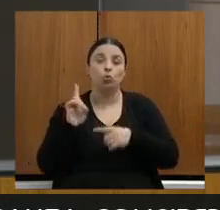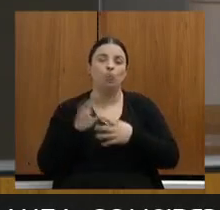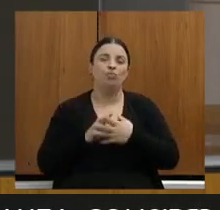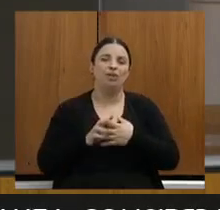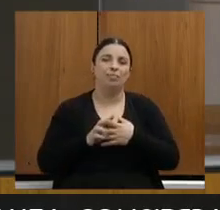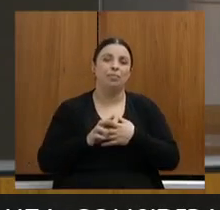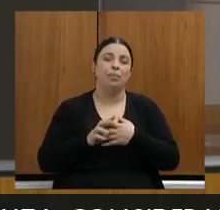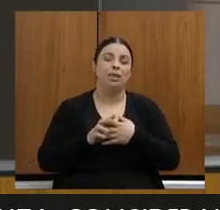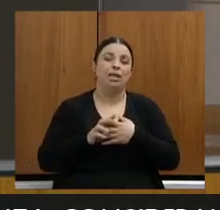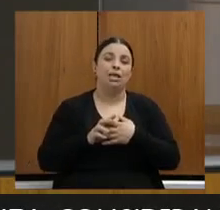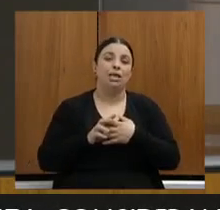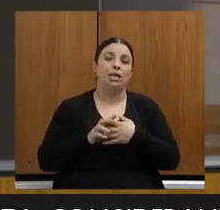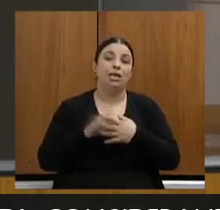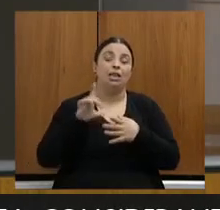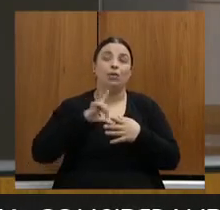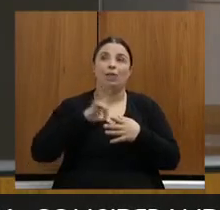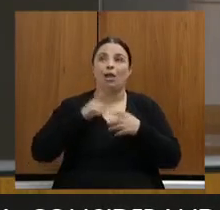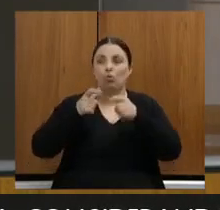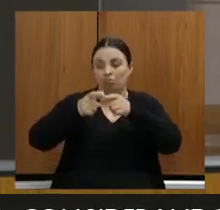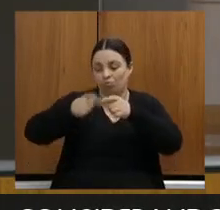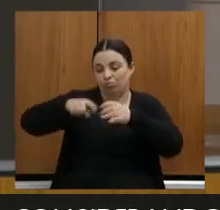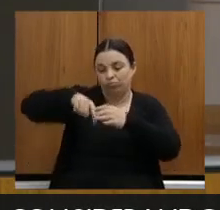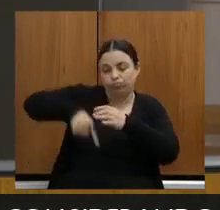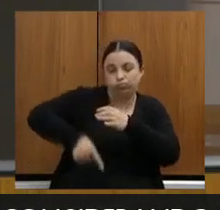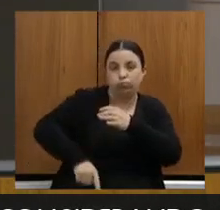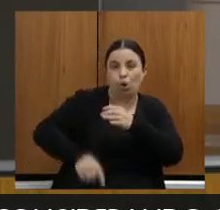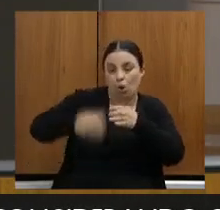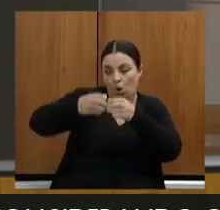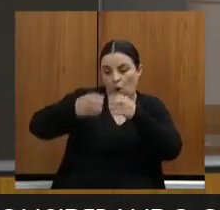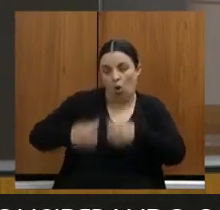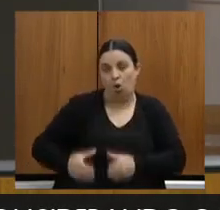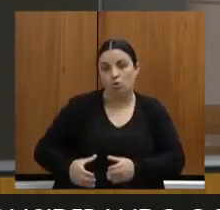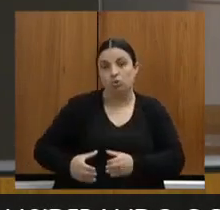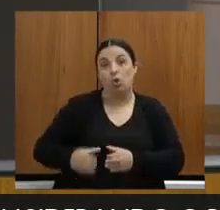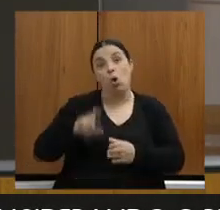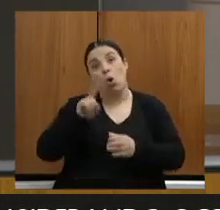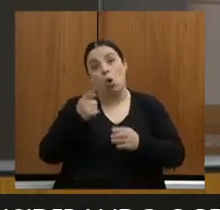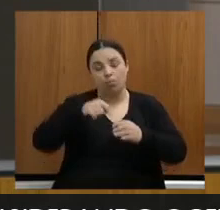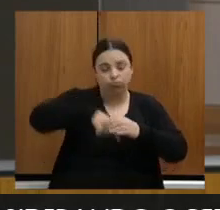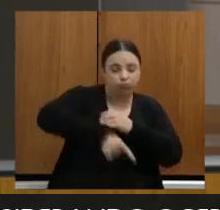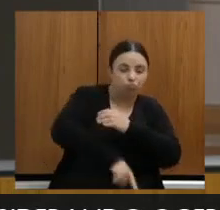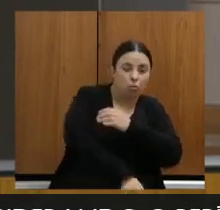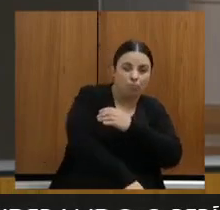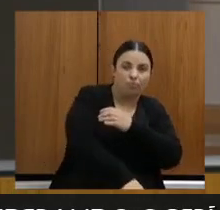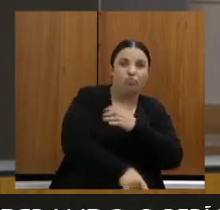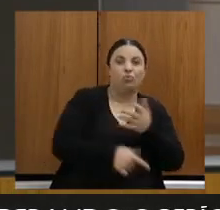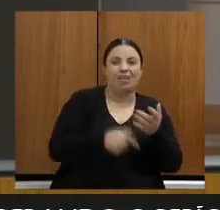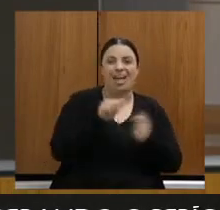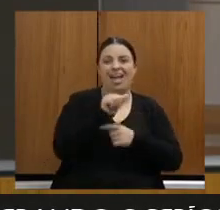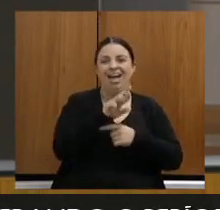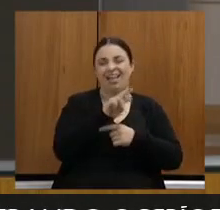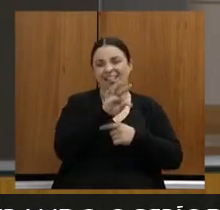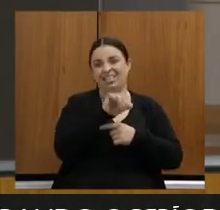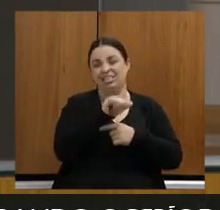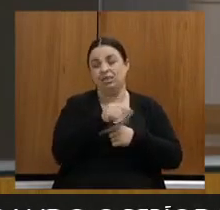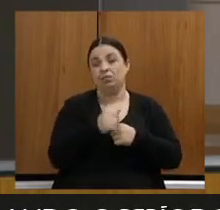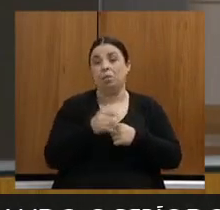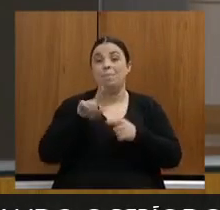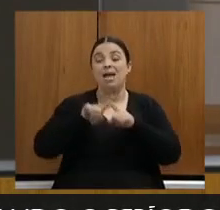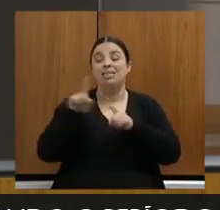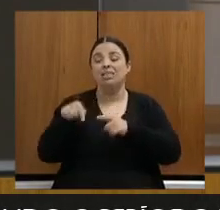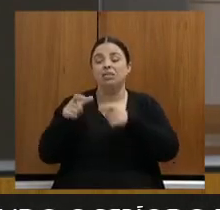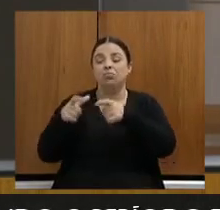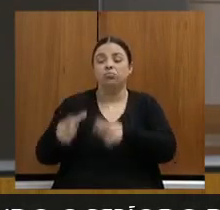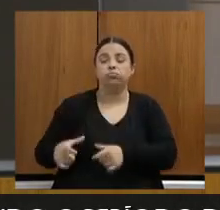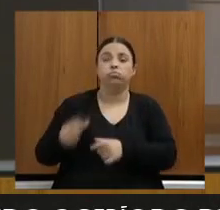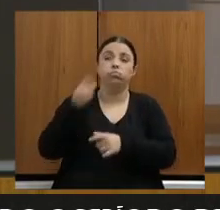Lula uma das alternativas são os Poços tubulares poços artesianos ou então os Poços as externas só que esse Poços